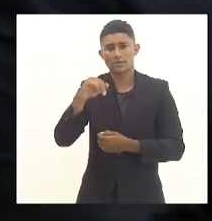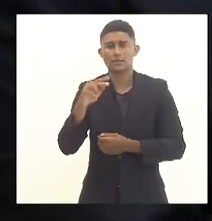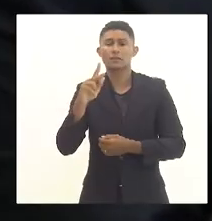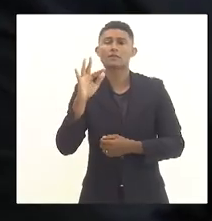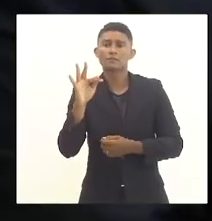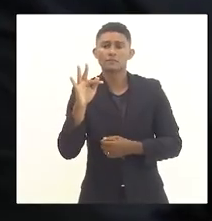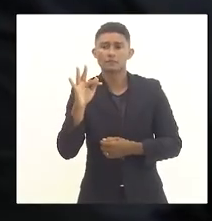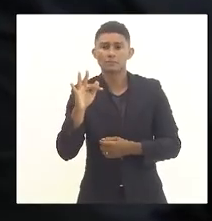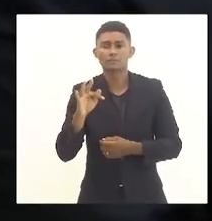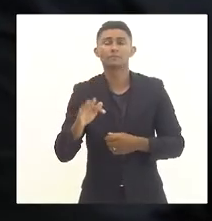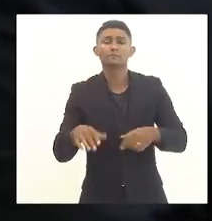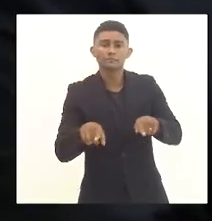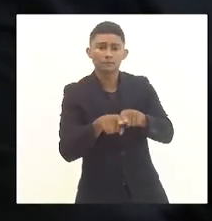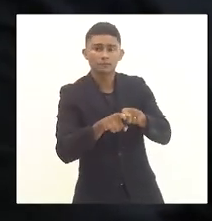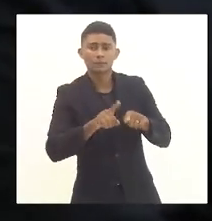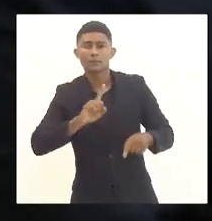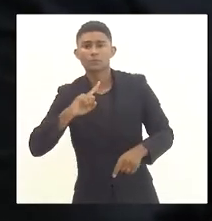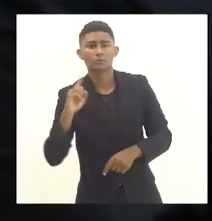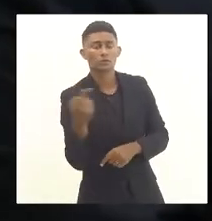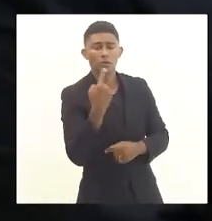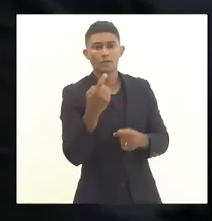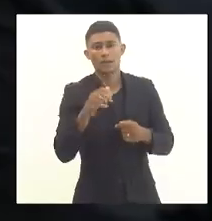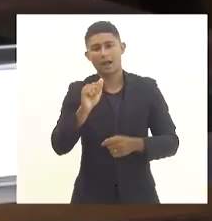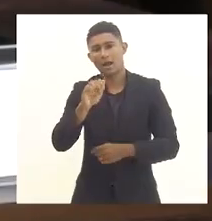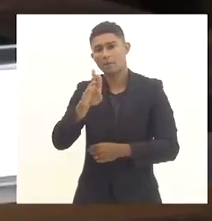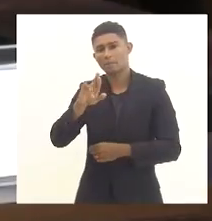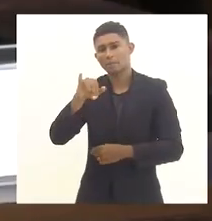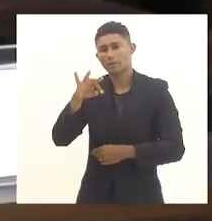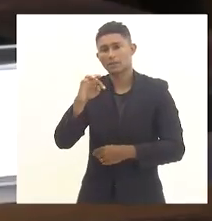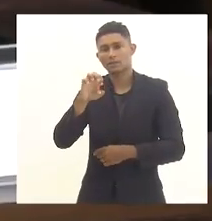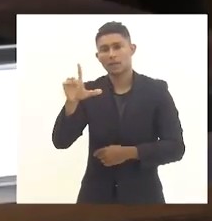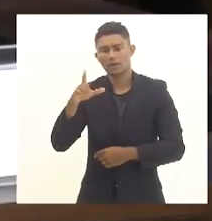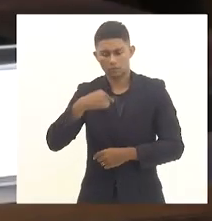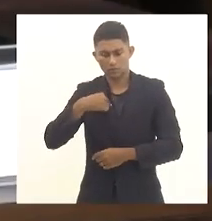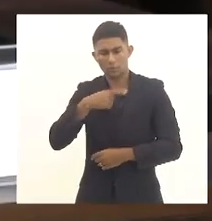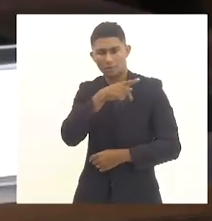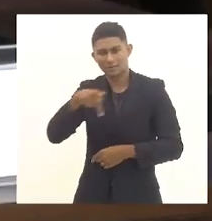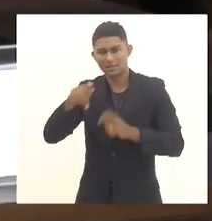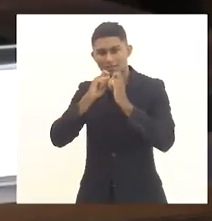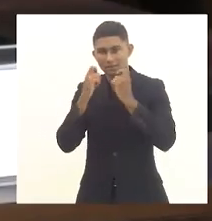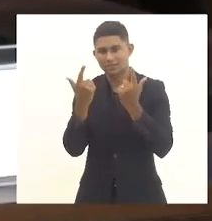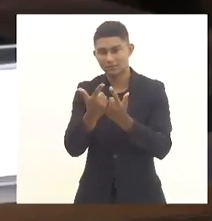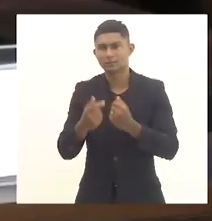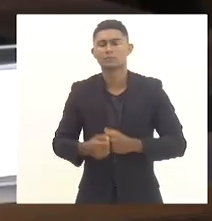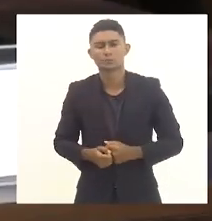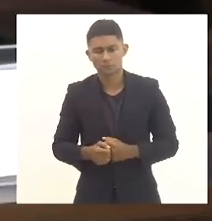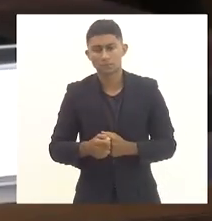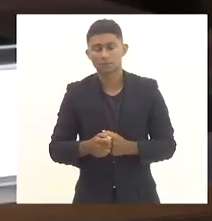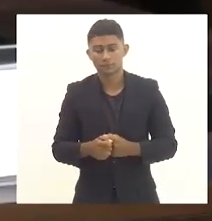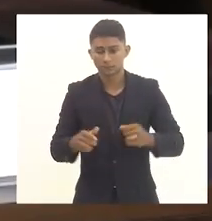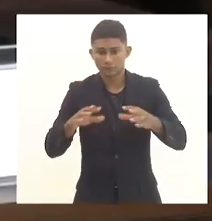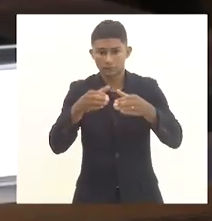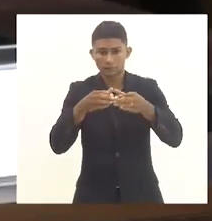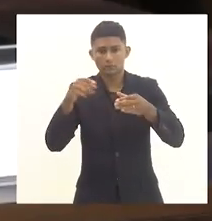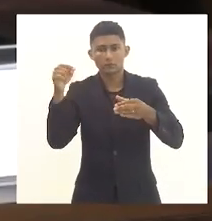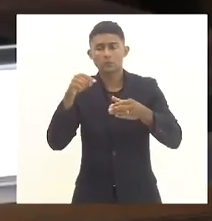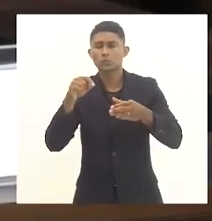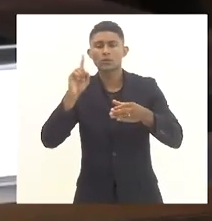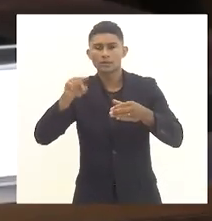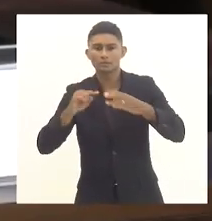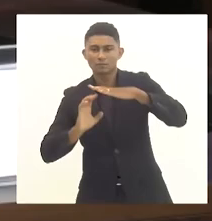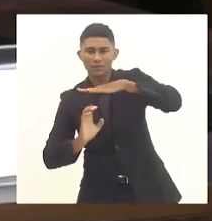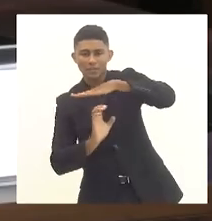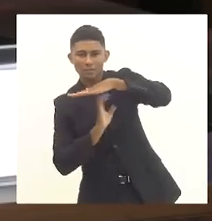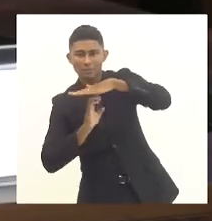Trabalhadores de Infraestrutura, nós que somos da Abrintel, associação do qual sou presidente. A Abrintel é a associação das empresas de torres